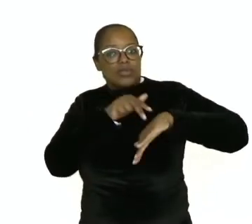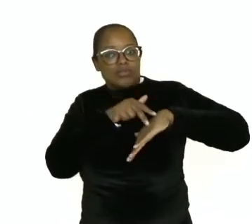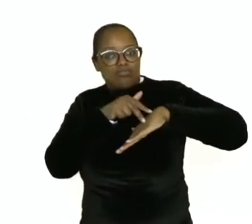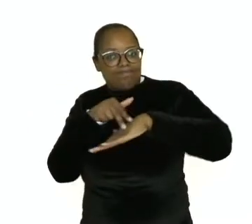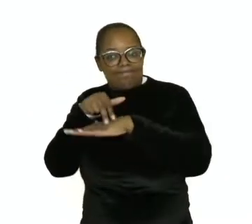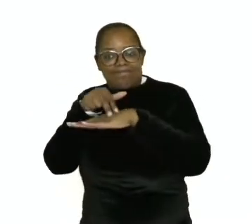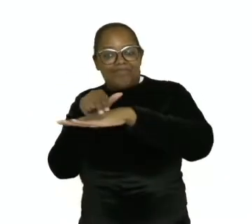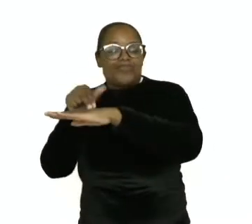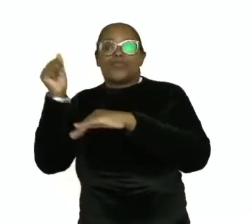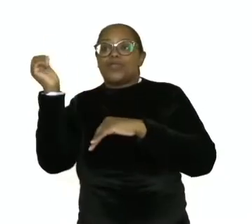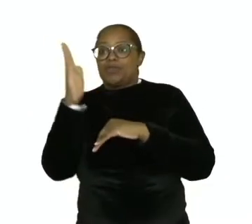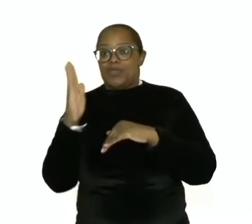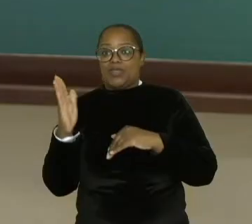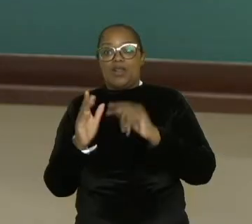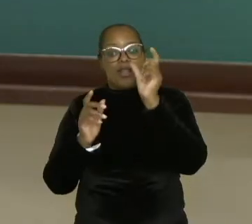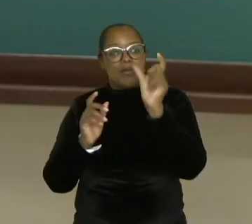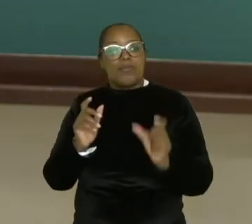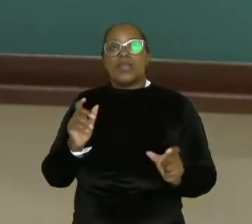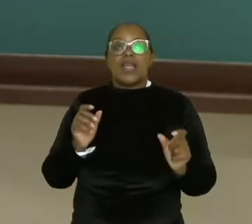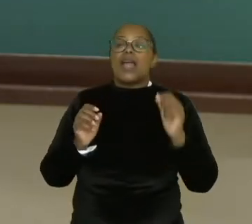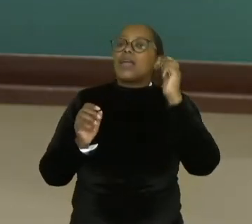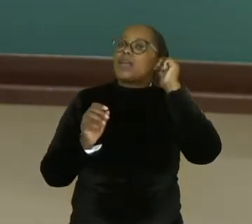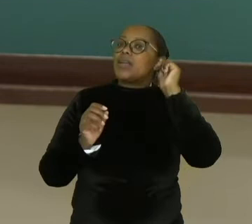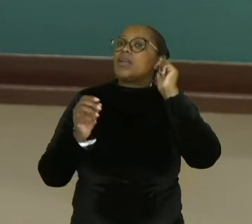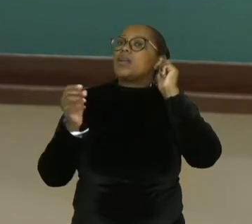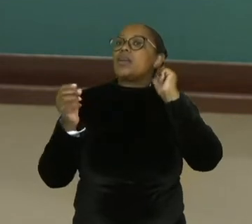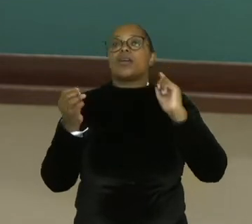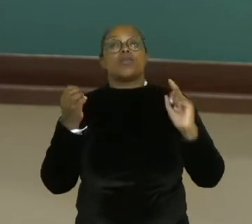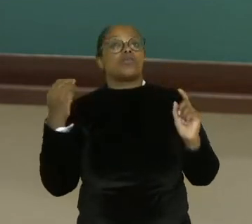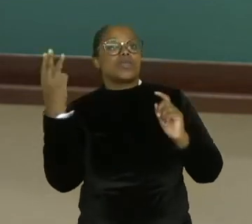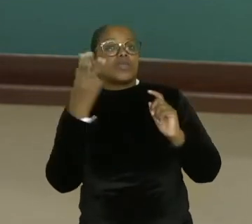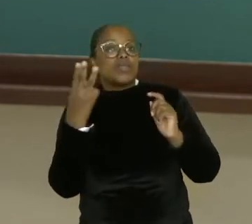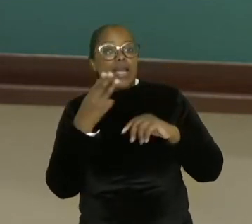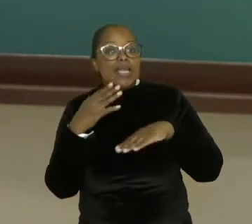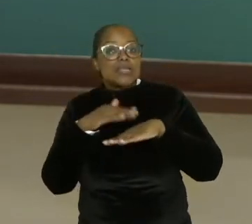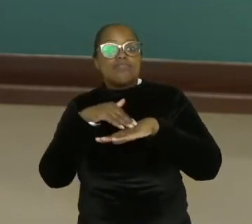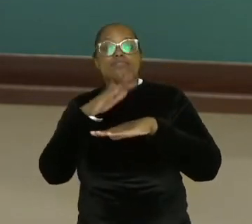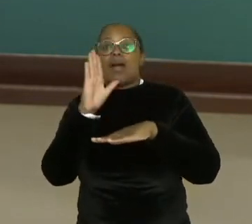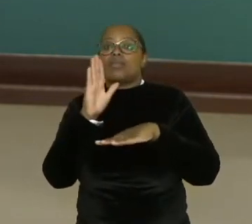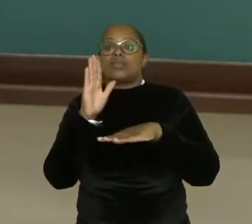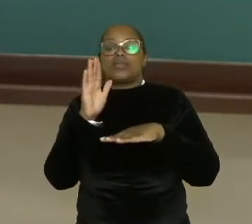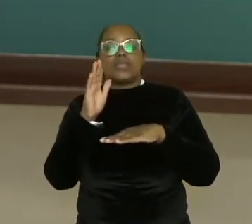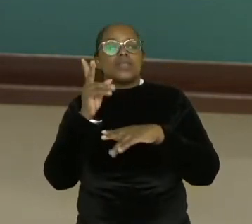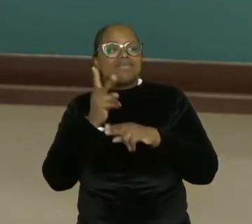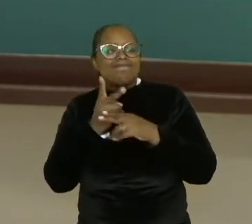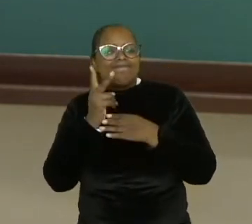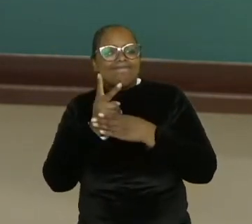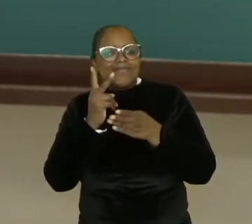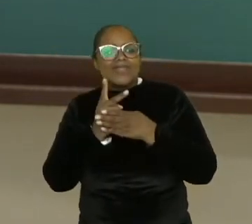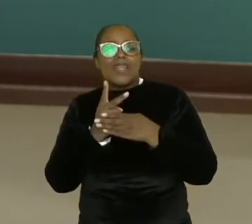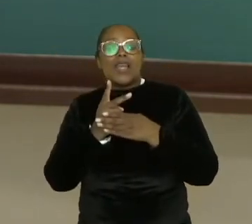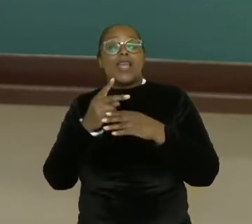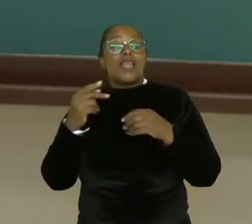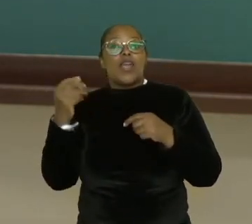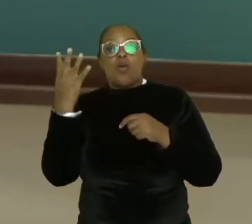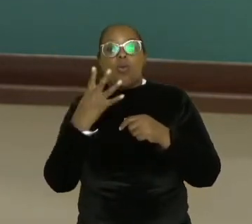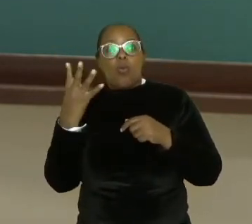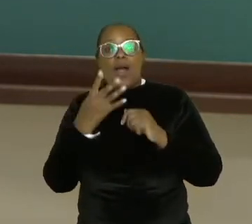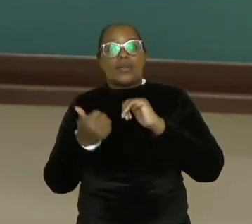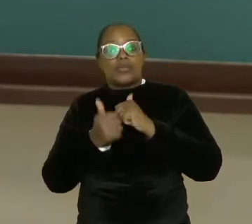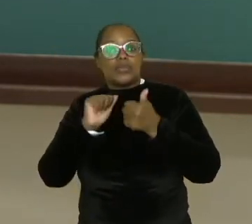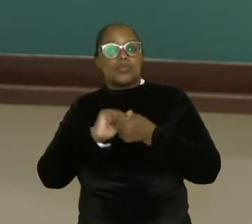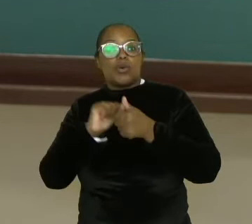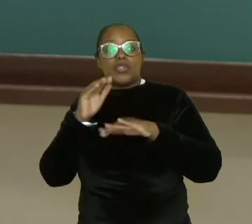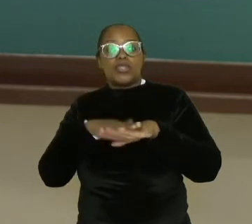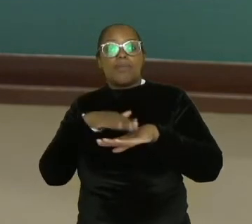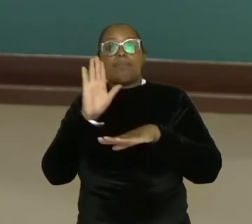maiores praticantes de surf. Está lá, ó, entre os 3 mais países que praticam surf. E é o 4º esporte mais praticado no país, né?